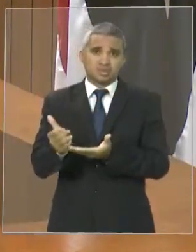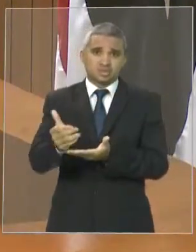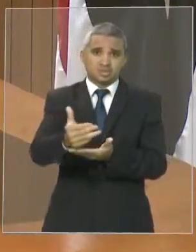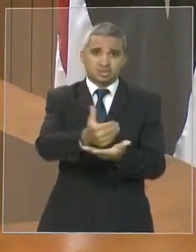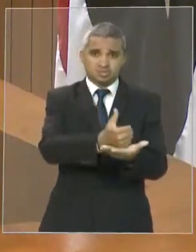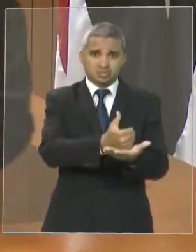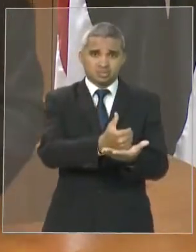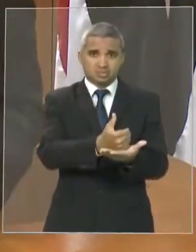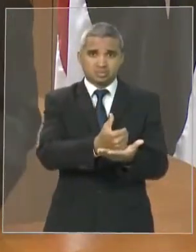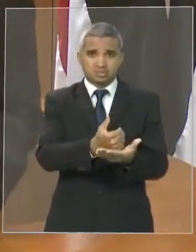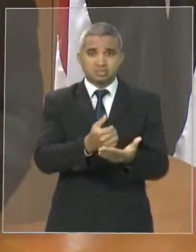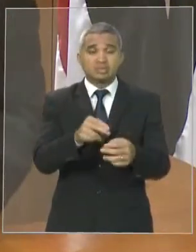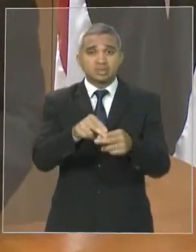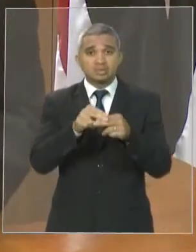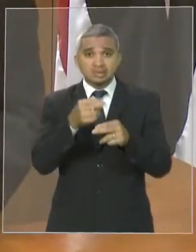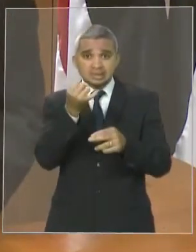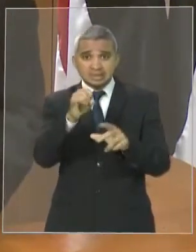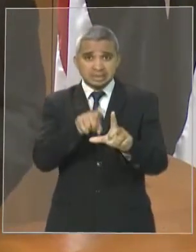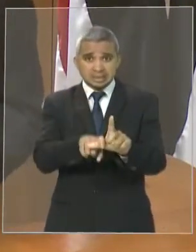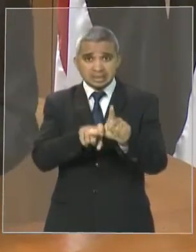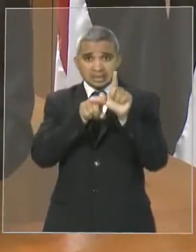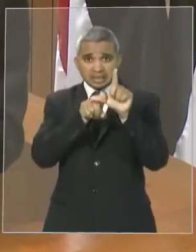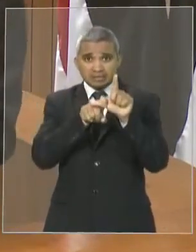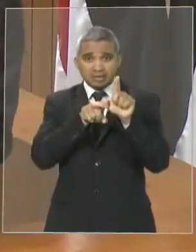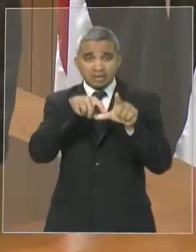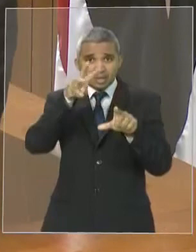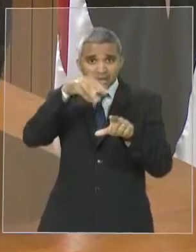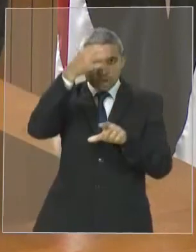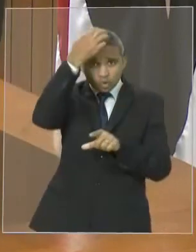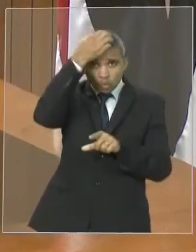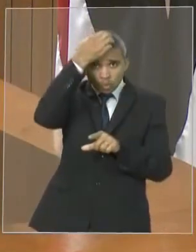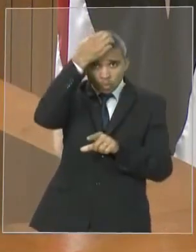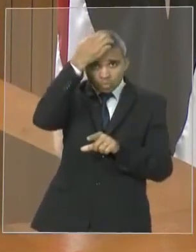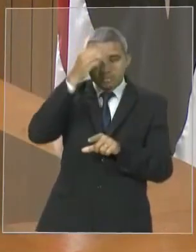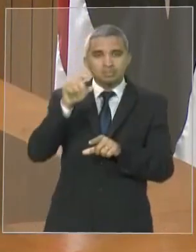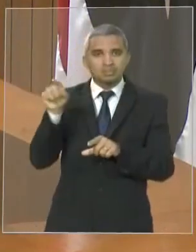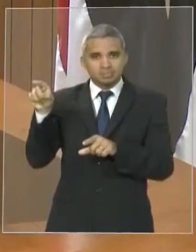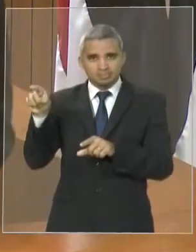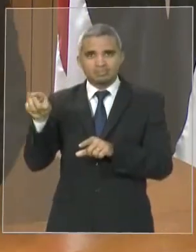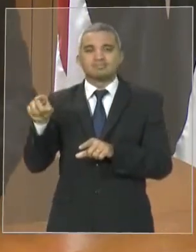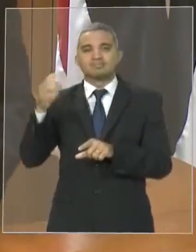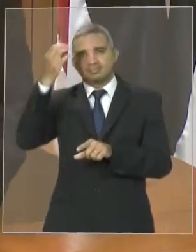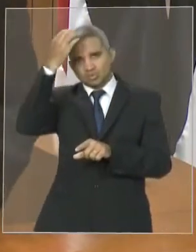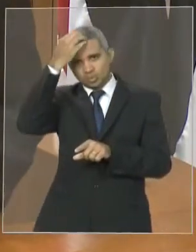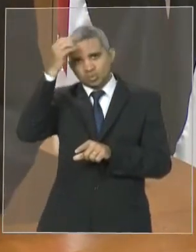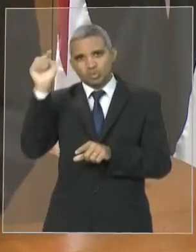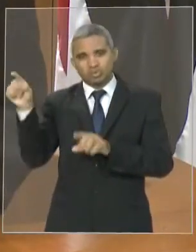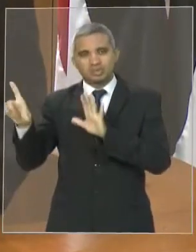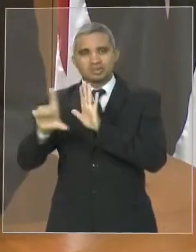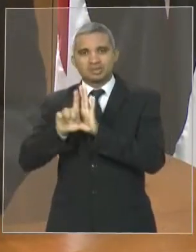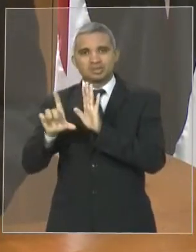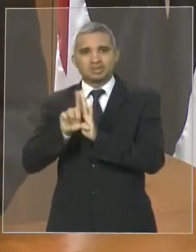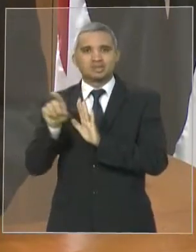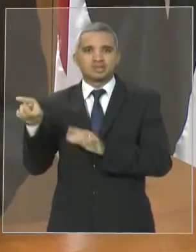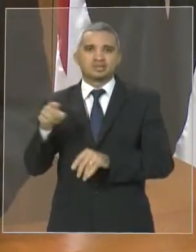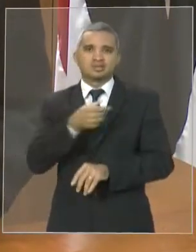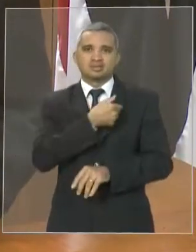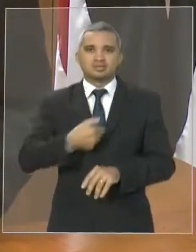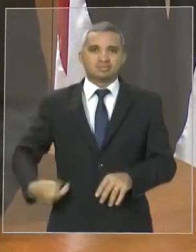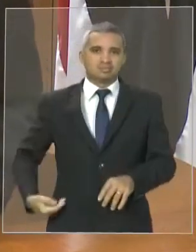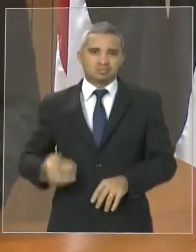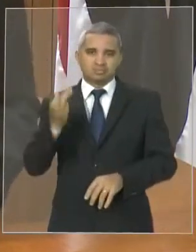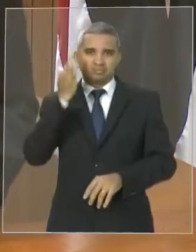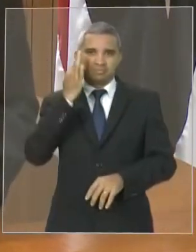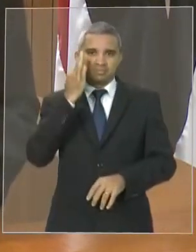quem tornou inadimplente, deputado Adriano? Exatamente as medidas equivocadas do governador Flávio Dino. Então,